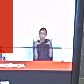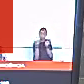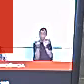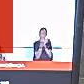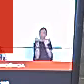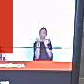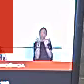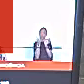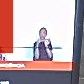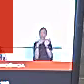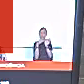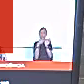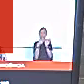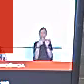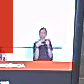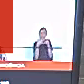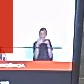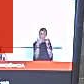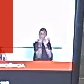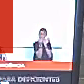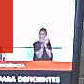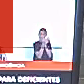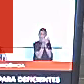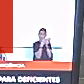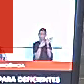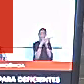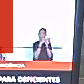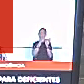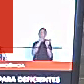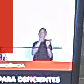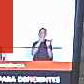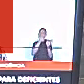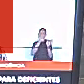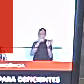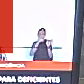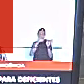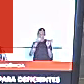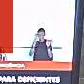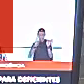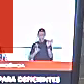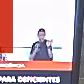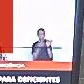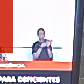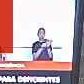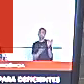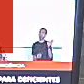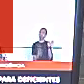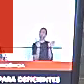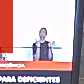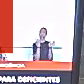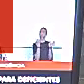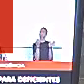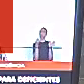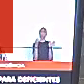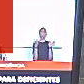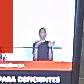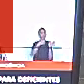o bilhete como deficiente, 5 minutos. É um absurdo. Primeiro, nós não